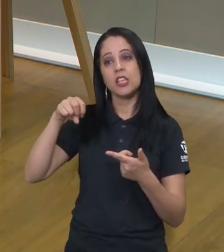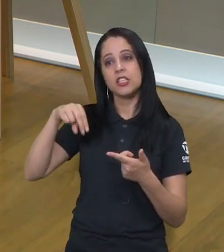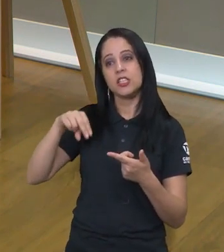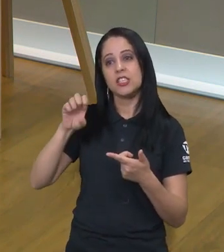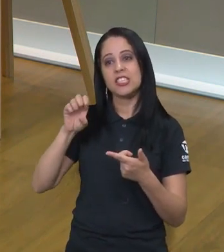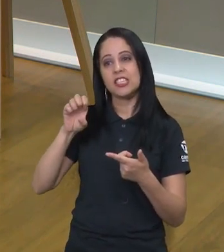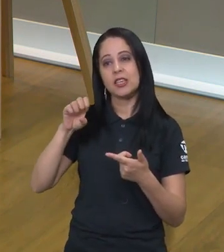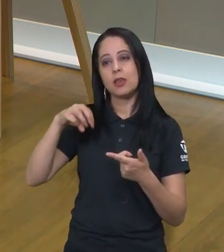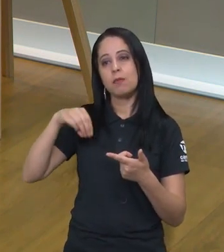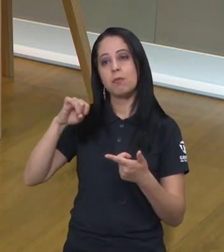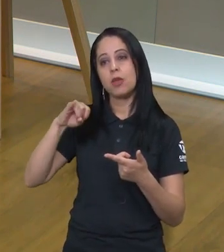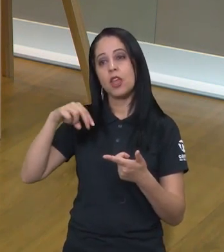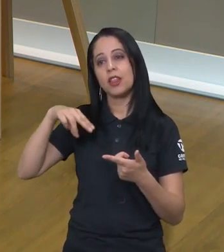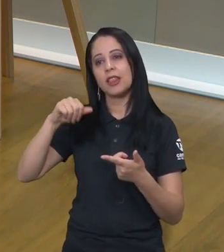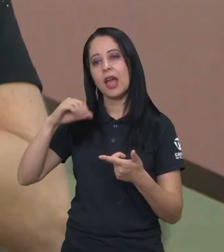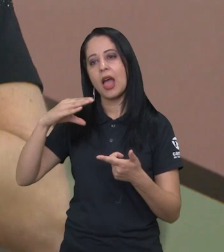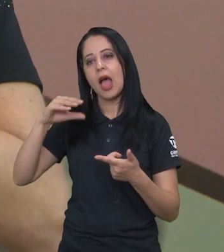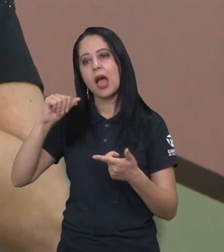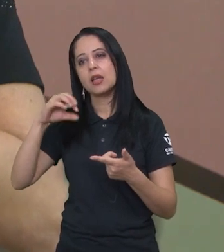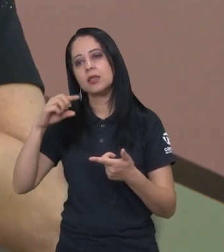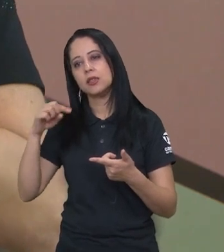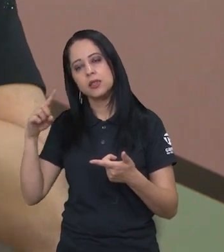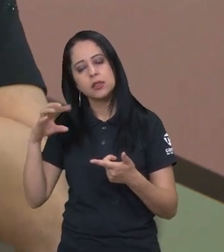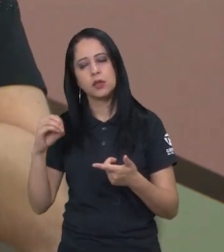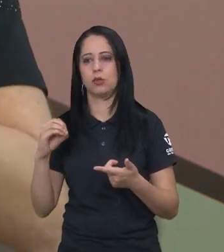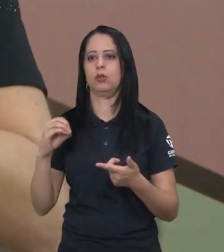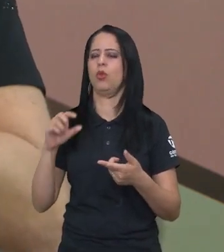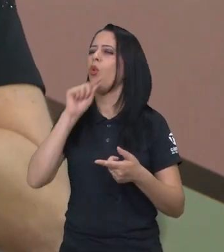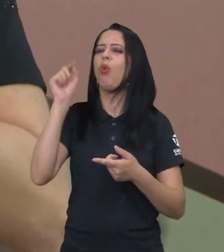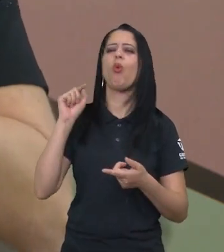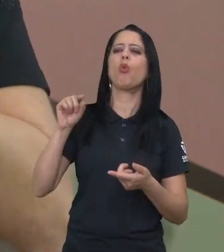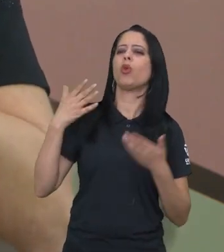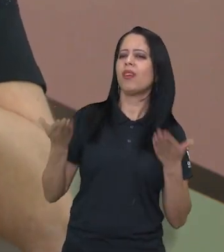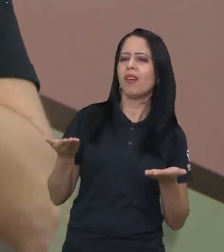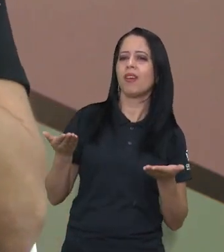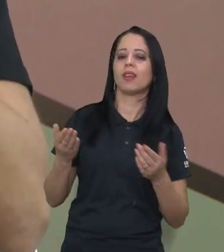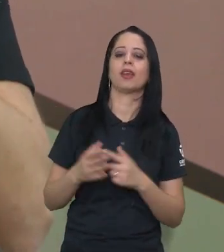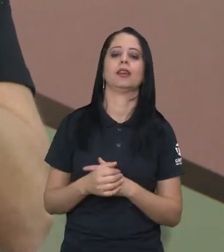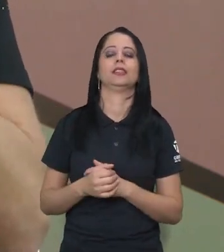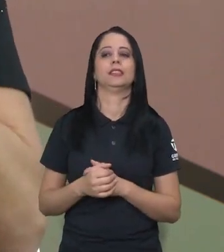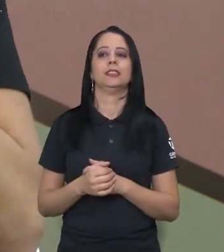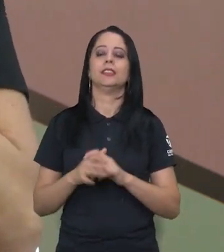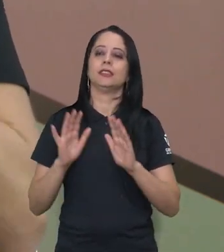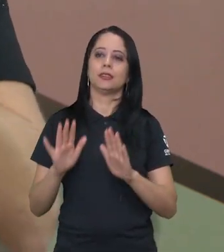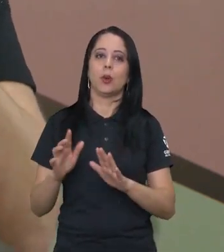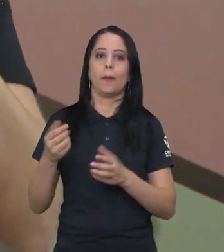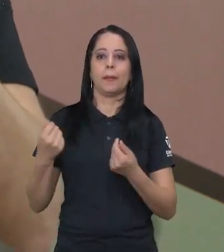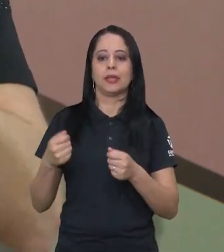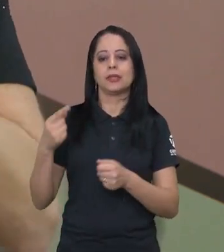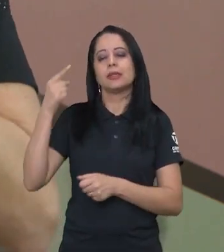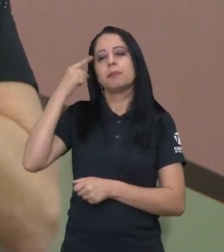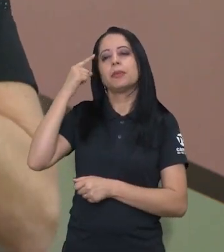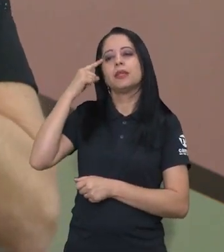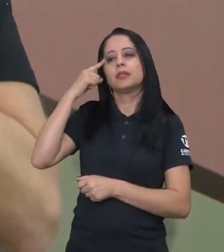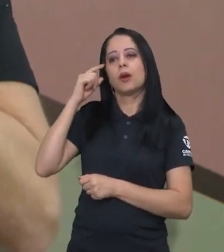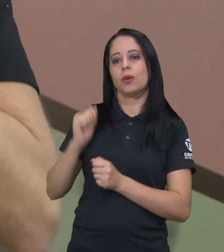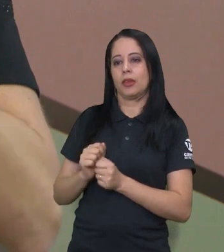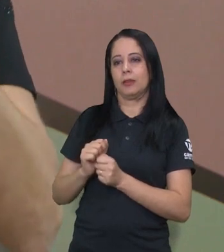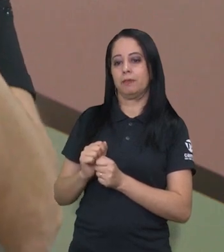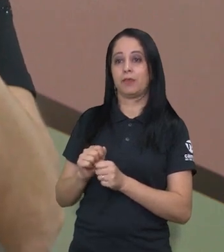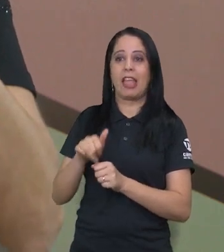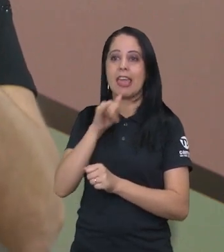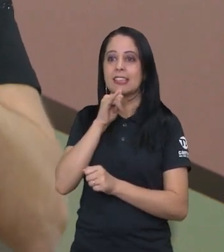mundo confunde um pouco com a FIV? A inseminação artificial, eu brinco. Eu falo assim, ó, a gente tem que pensar nos espermatozoides como se eles